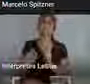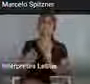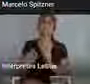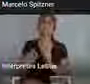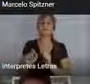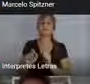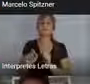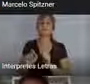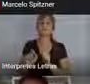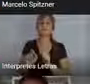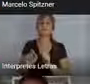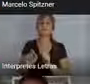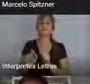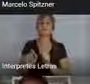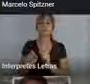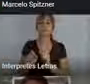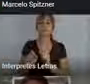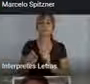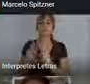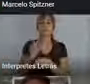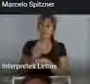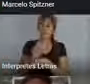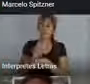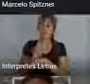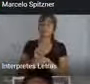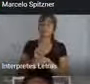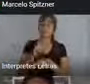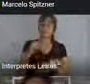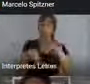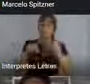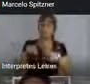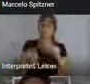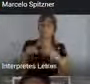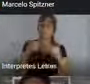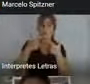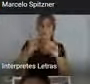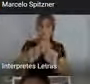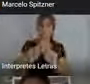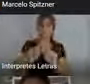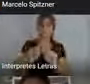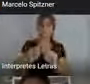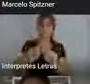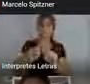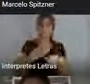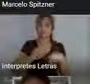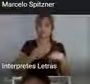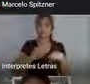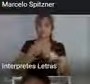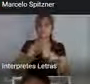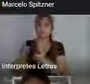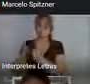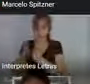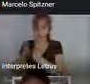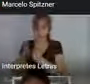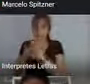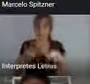sobre a preservação da diversidade linguística, tanto nas comunidades quilombolas quanto